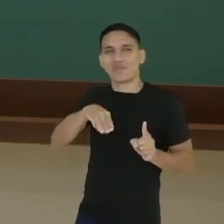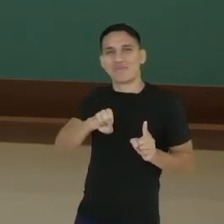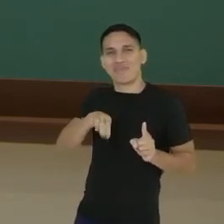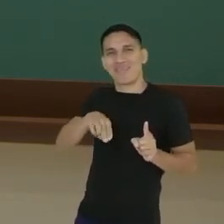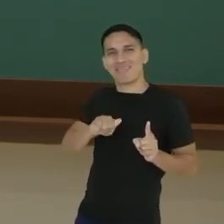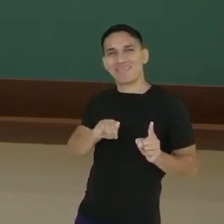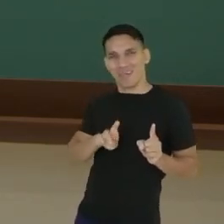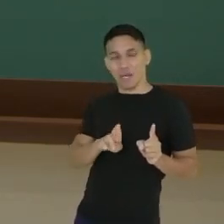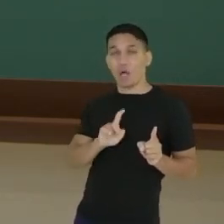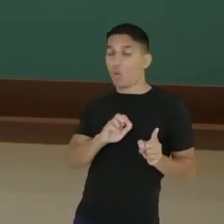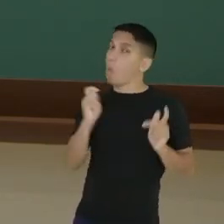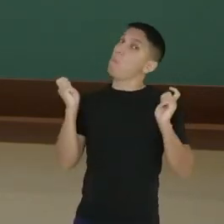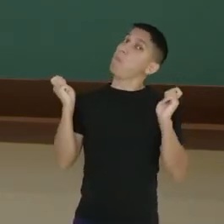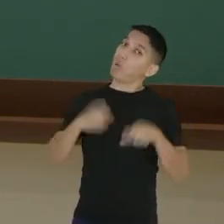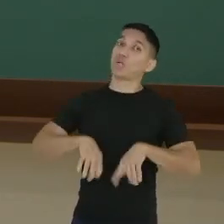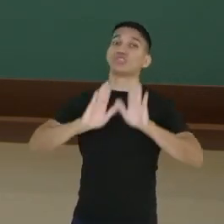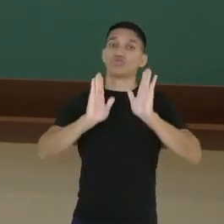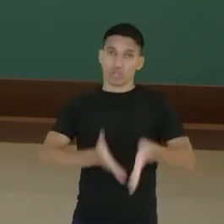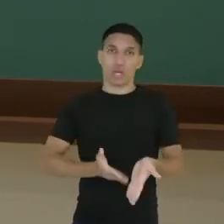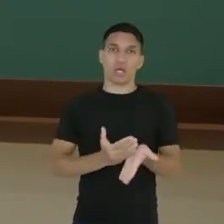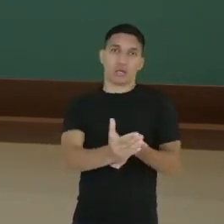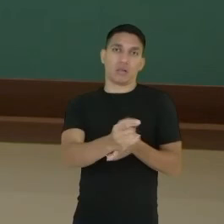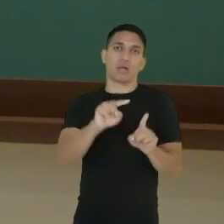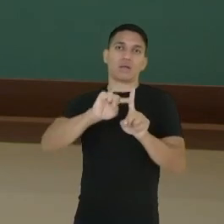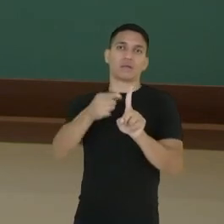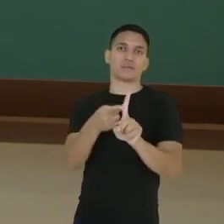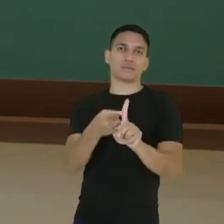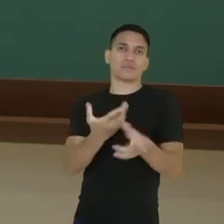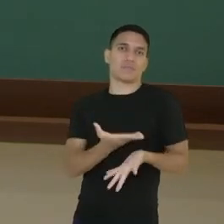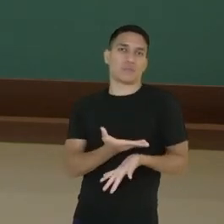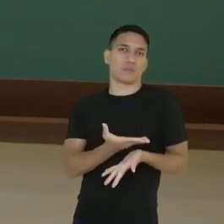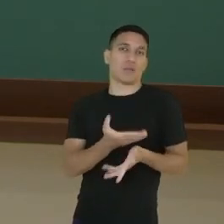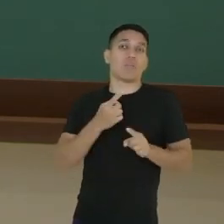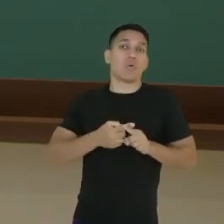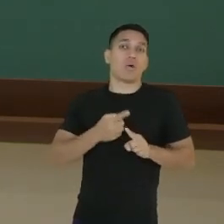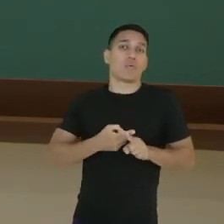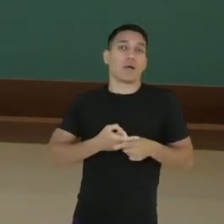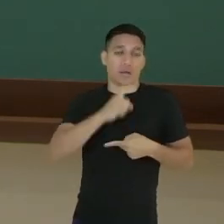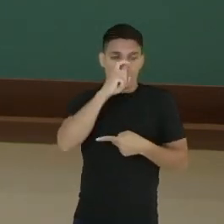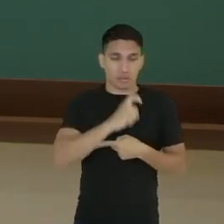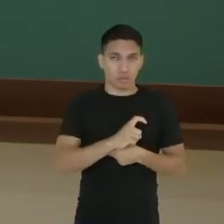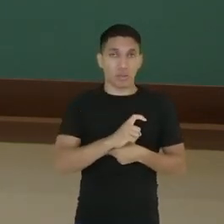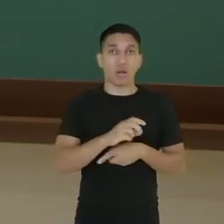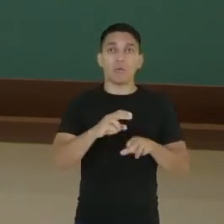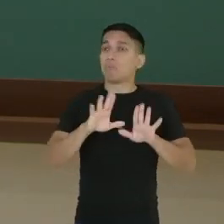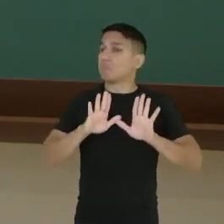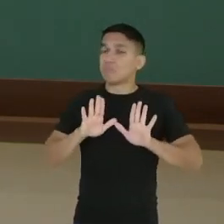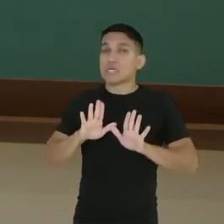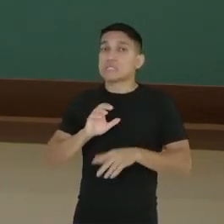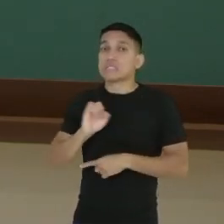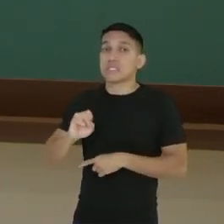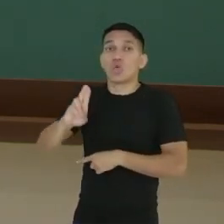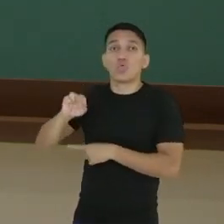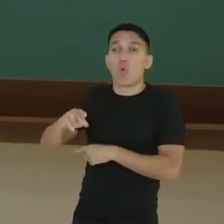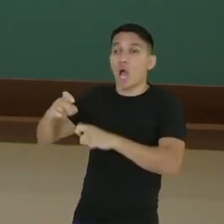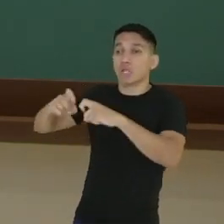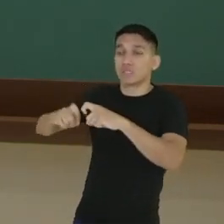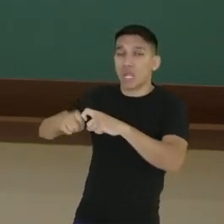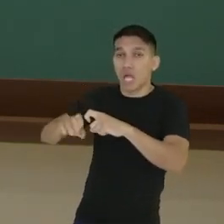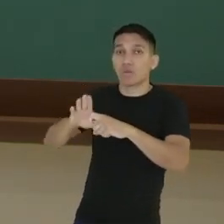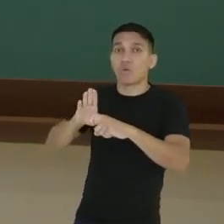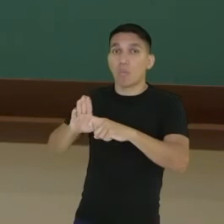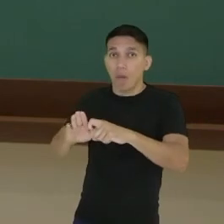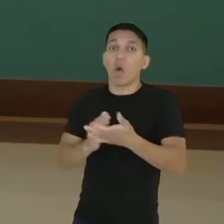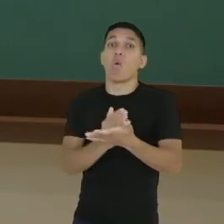menarca, ela pode sim engravidar, né? Então, mesmo se ela for virgem, tiver relação sexual e ela tiver no seu período